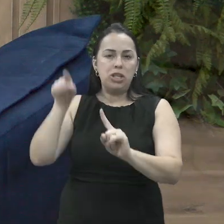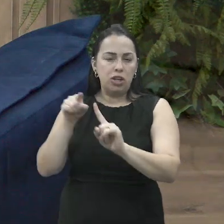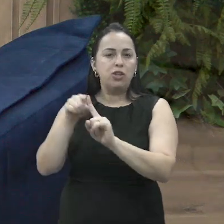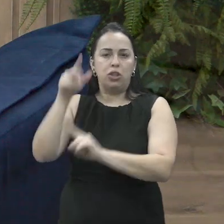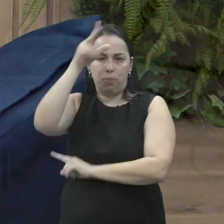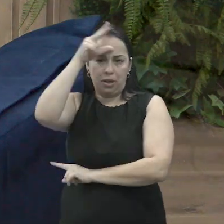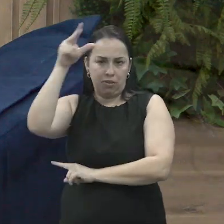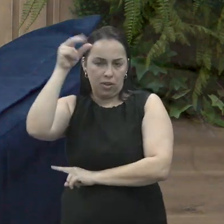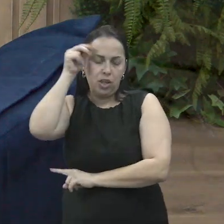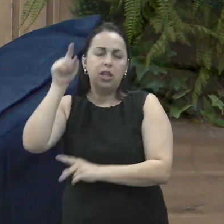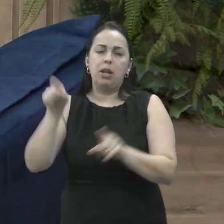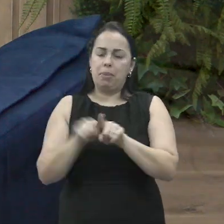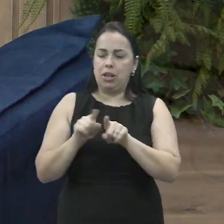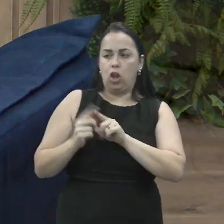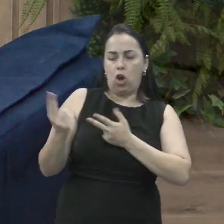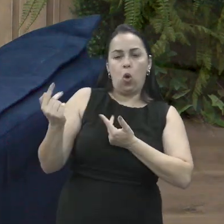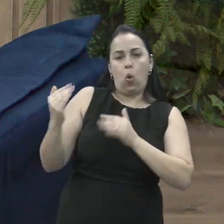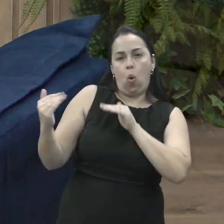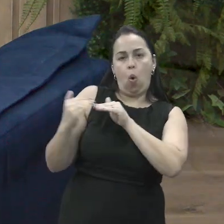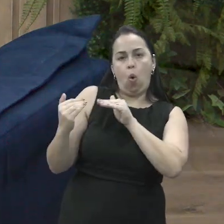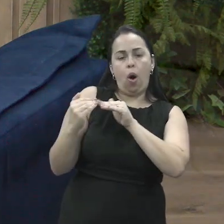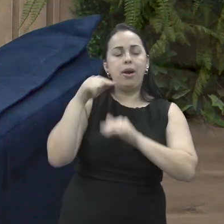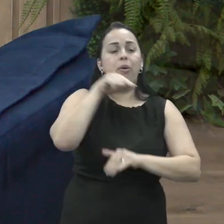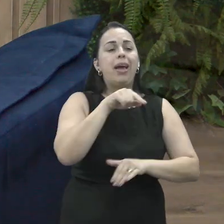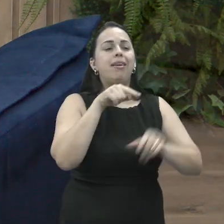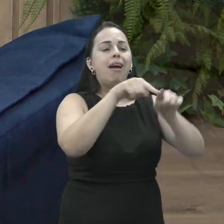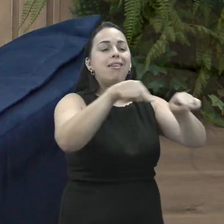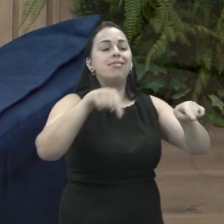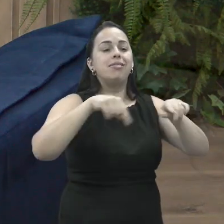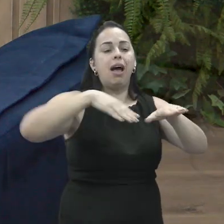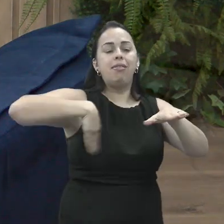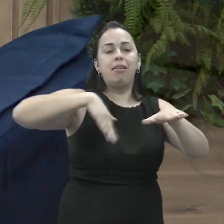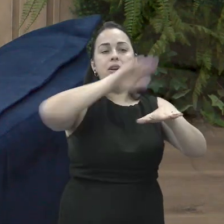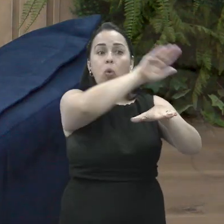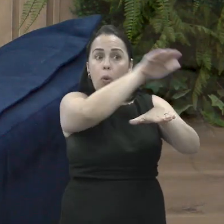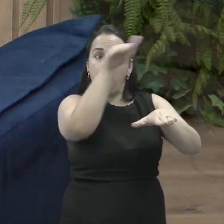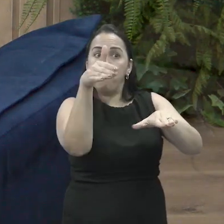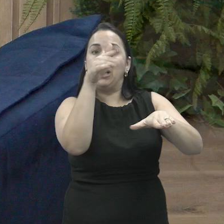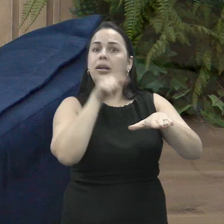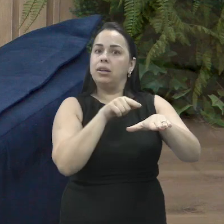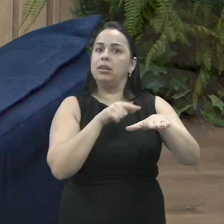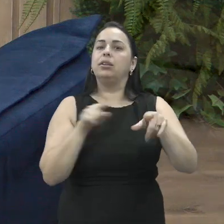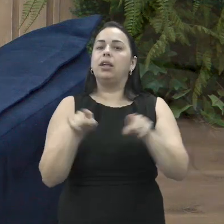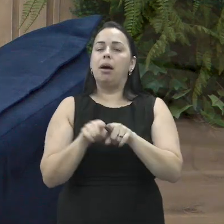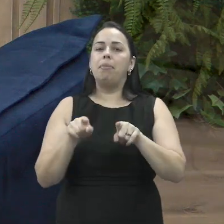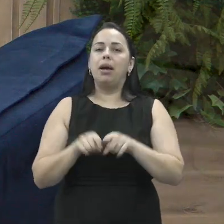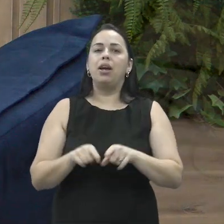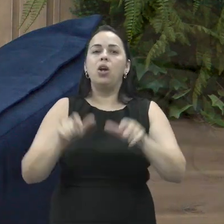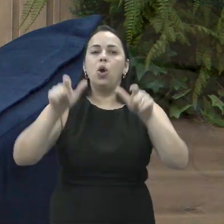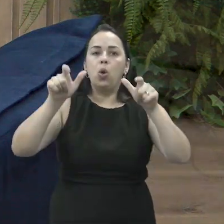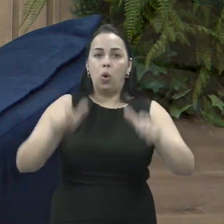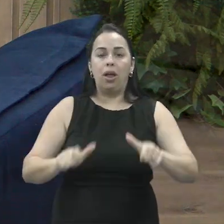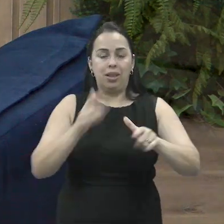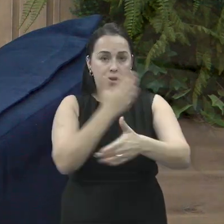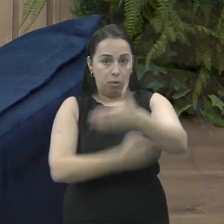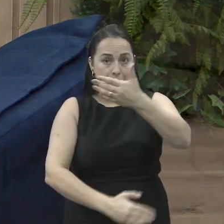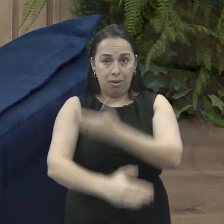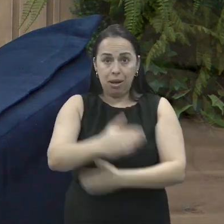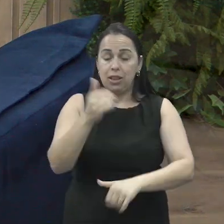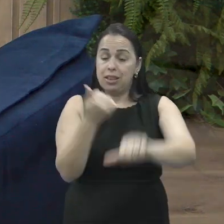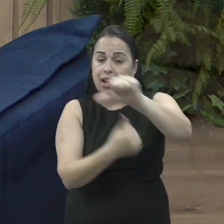nossa ideia também, conversando, é cobrir todas as piscinas, né? Nós temos um projeto até de lei, de minha autoria, que é transformar o